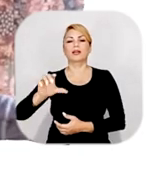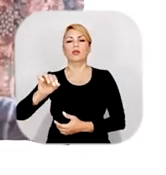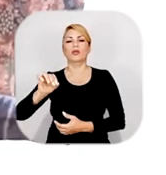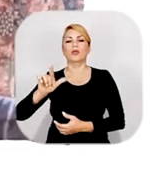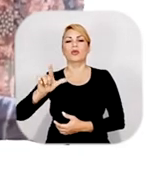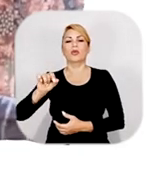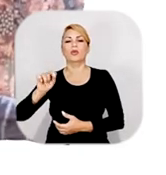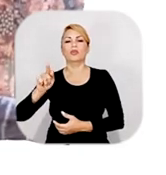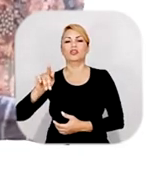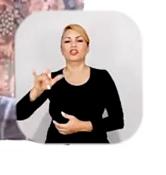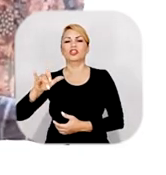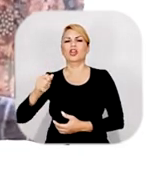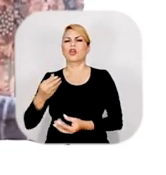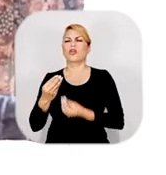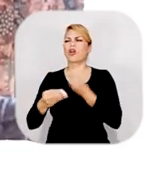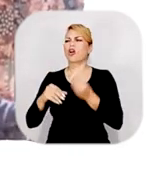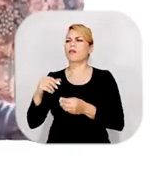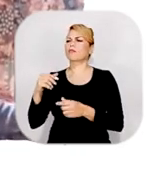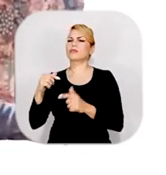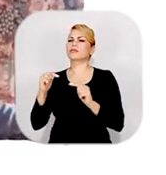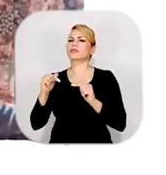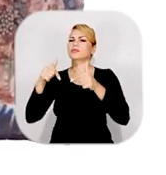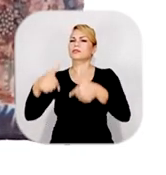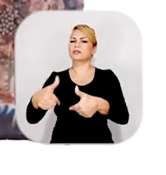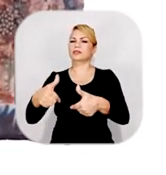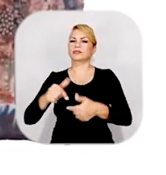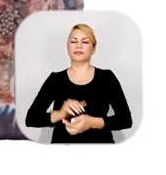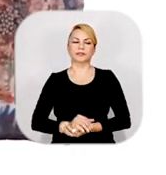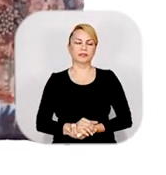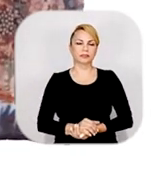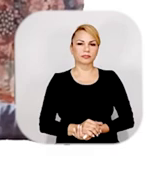meter a mão na cubuca? Bom, isso é